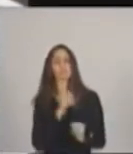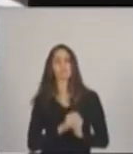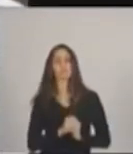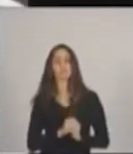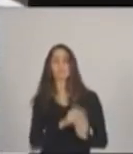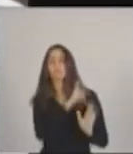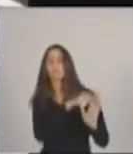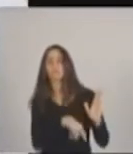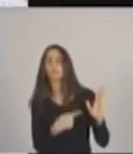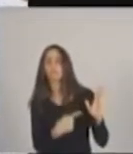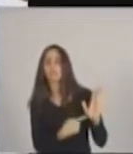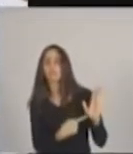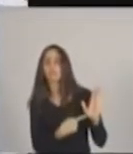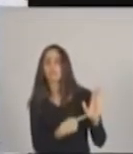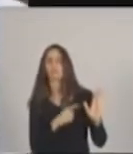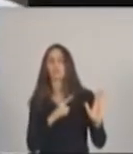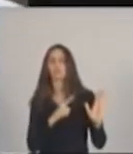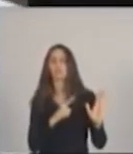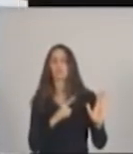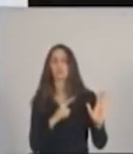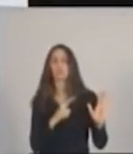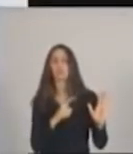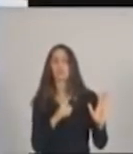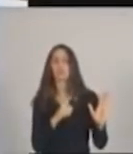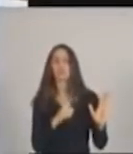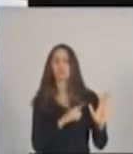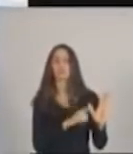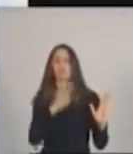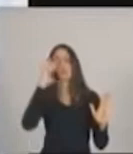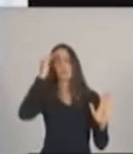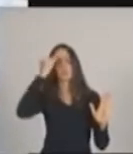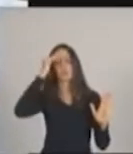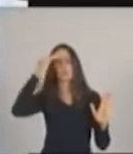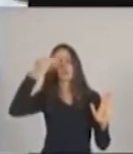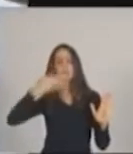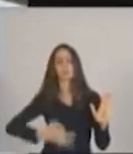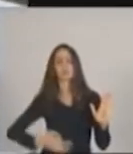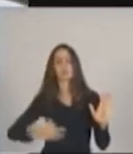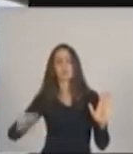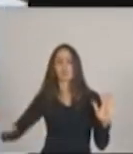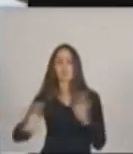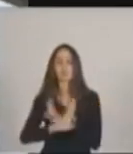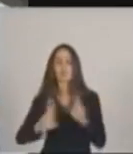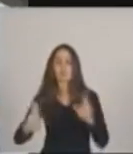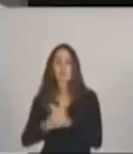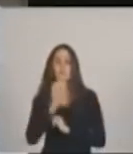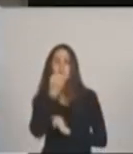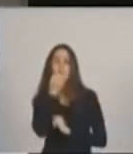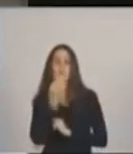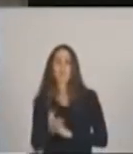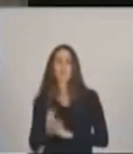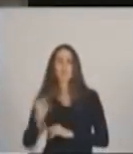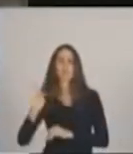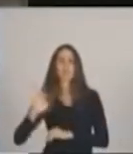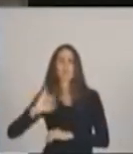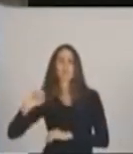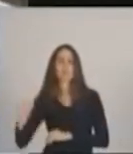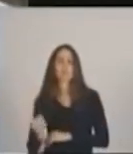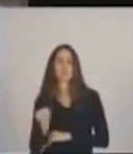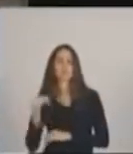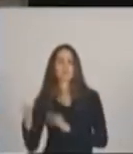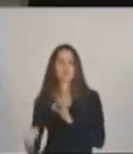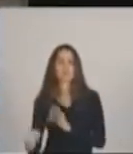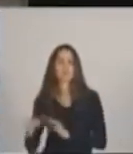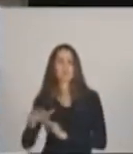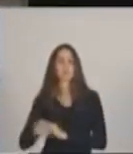projeto tem o sentimento de ter bom entendimento com o Tribunal de Justiça, que mesmo com a extinção desse ato,